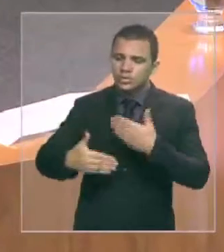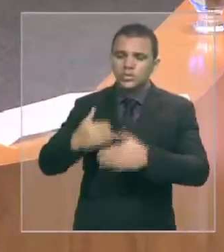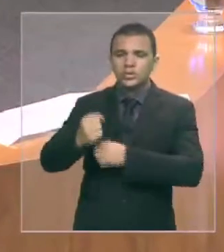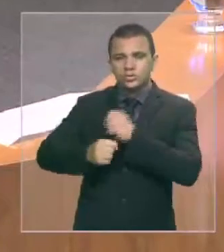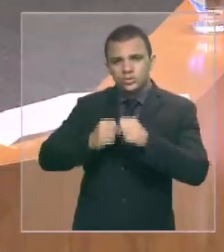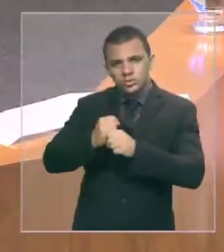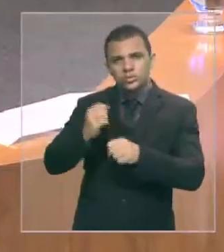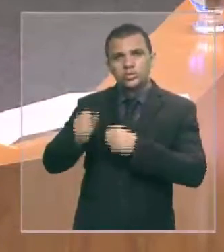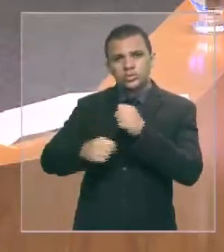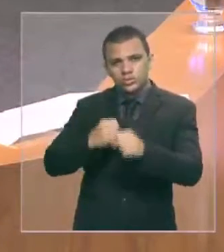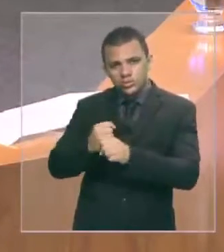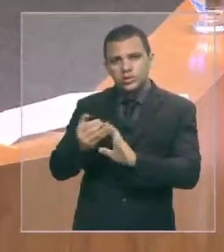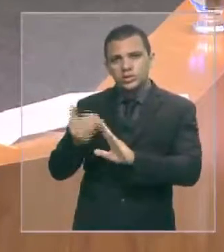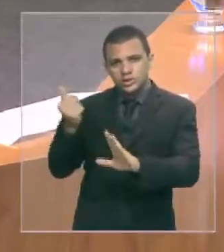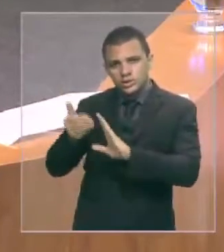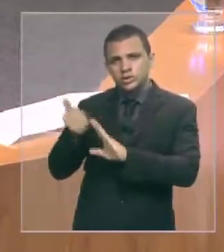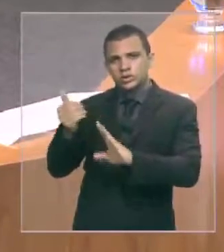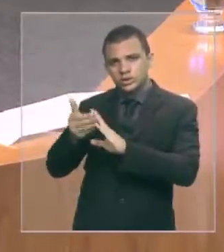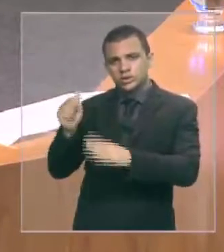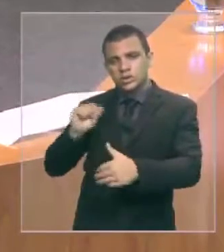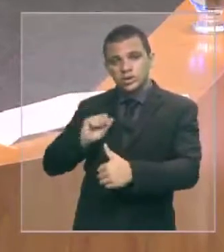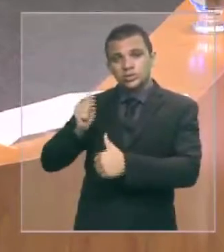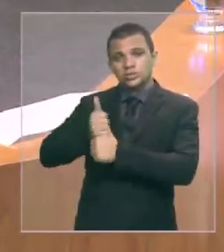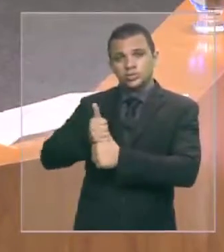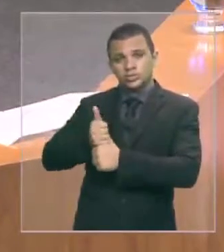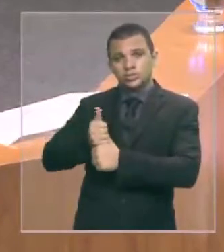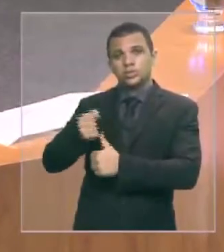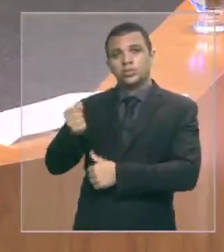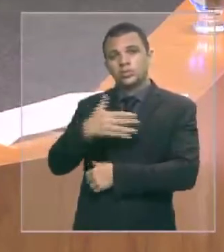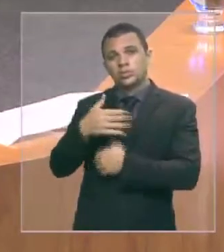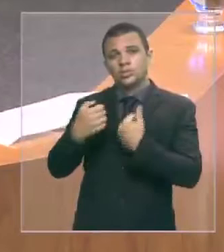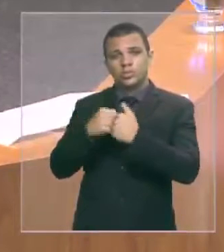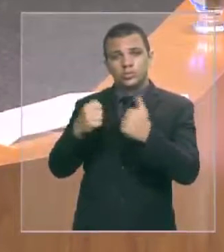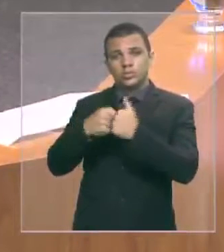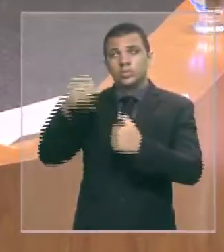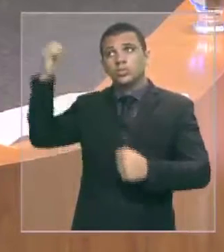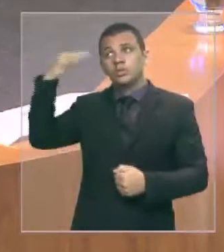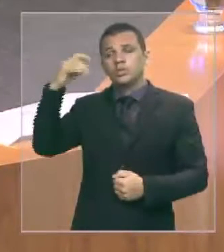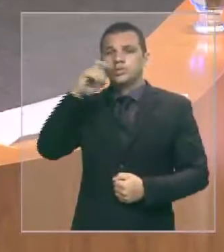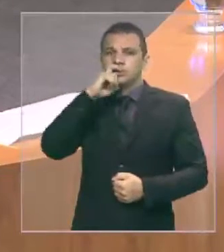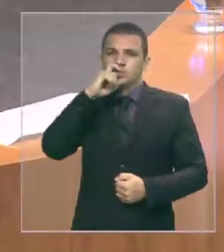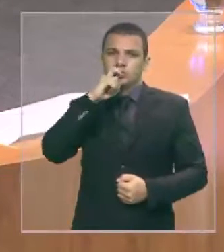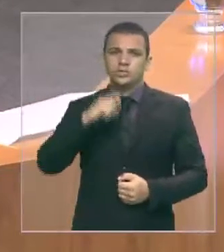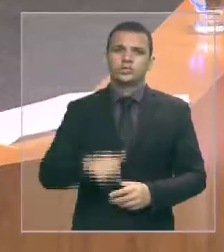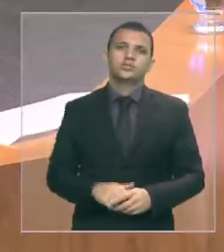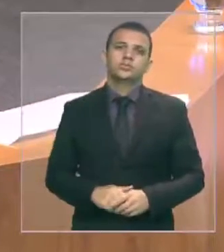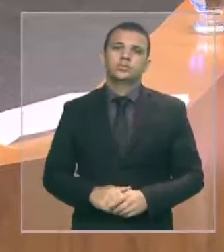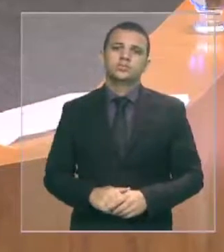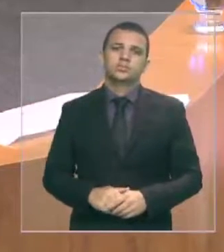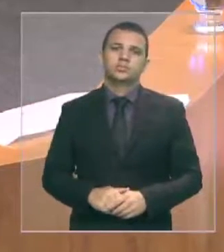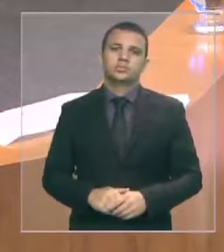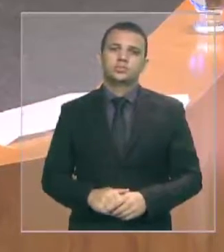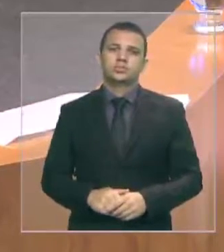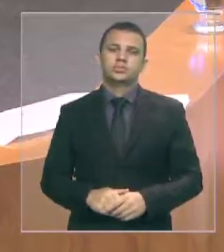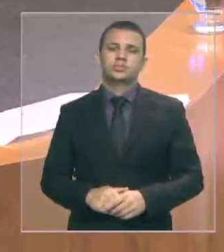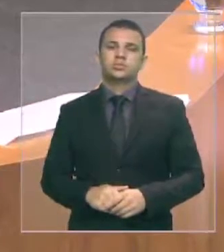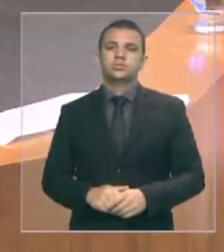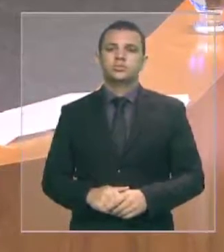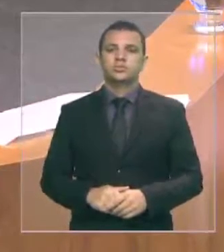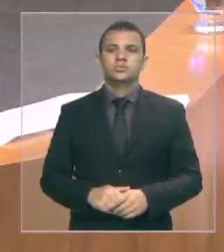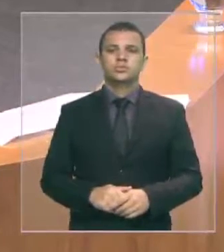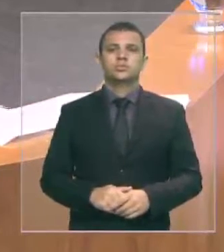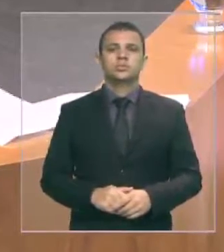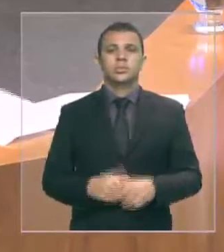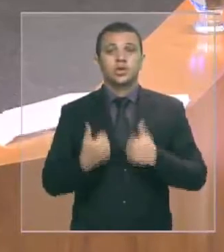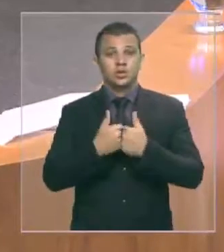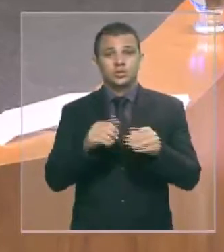anualmente retirados e substituídos por veículos com ar-condicionado. Veículos